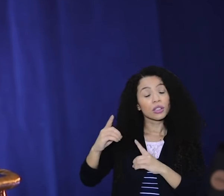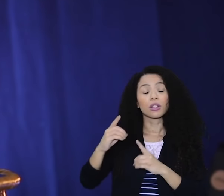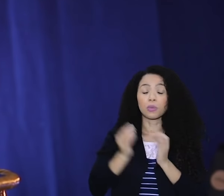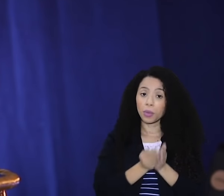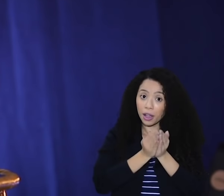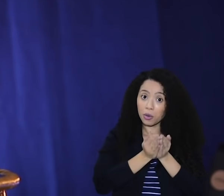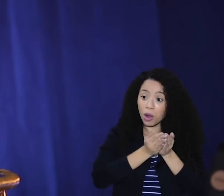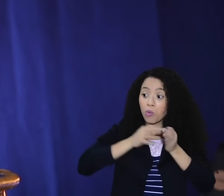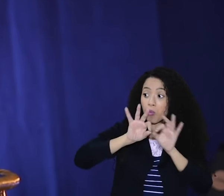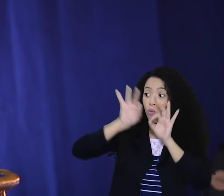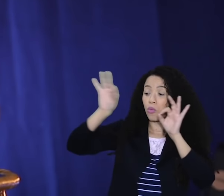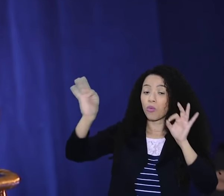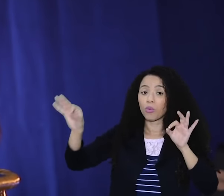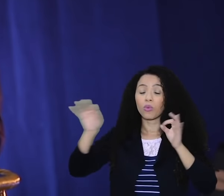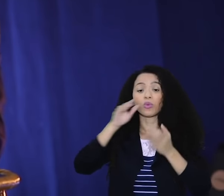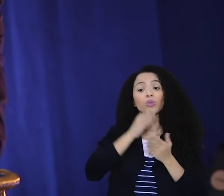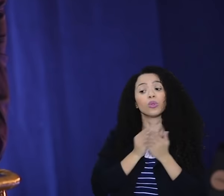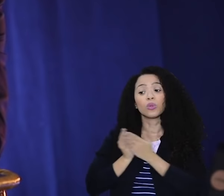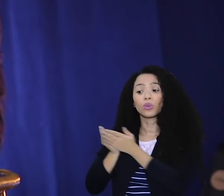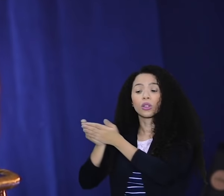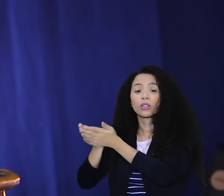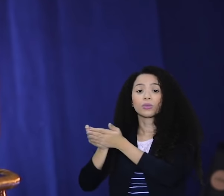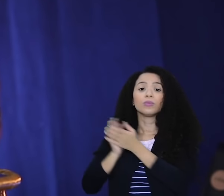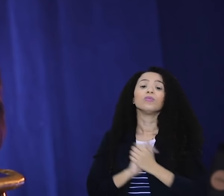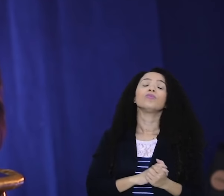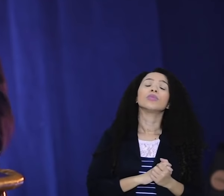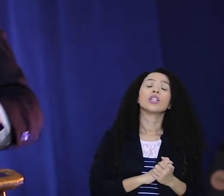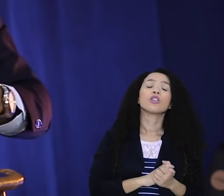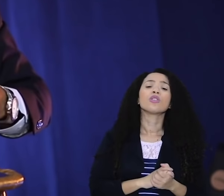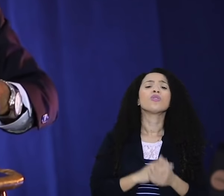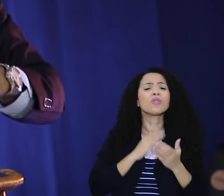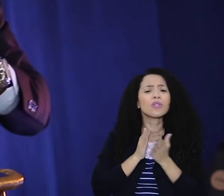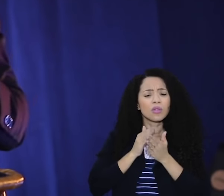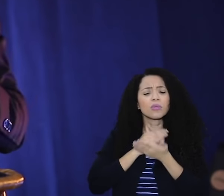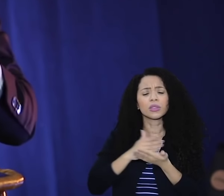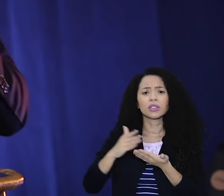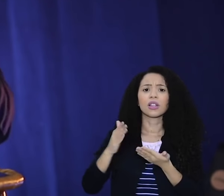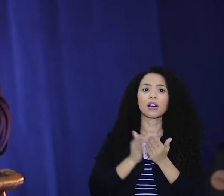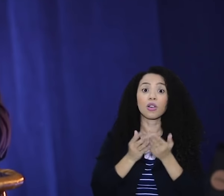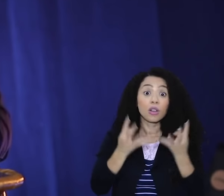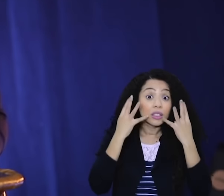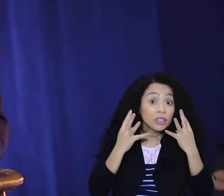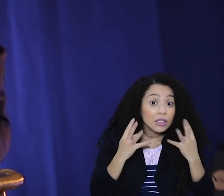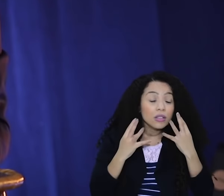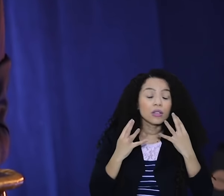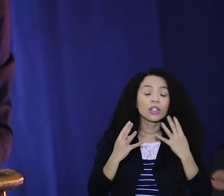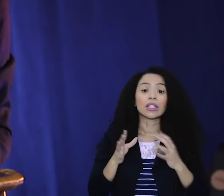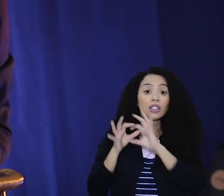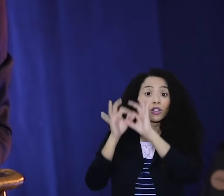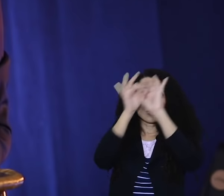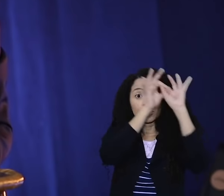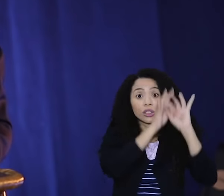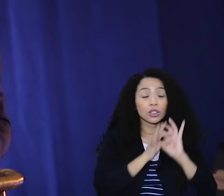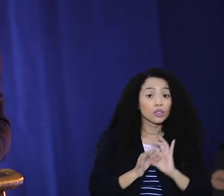e seguiram para o outro extremo, para o outro lado, na terra de Cafarnaum, e começaram a navegar. Agora eu quero chamar a atenção de vocês. Nesse